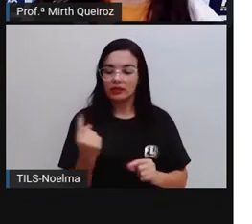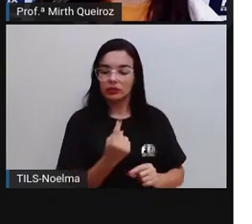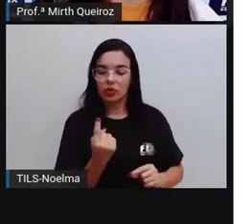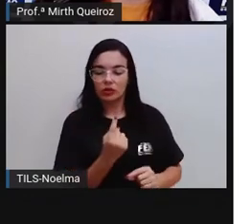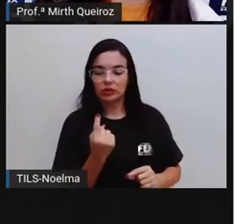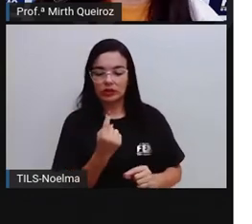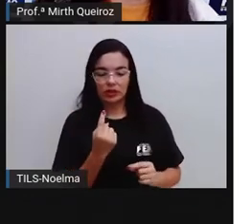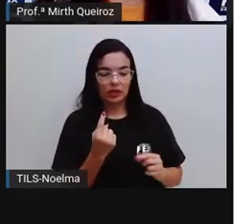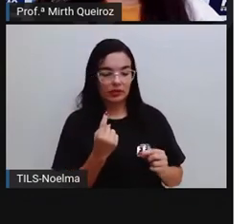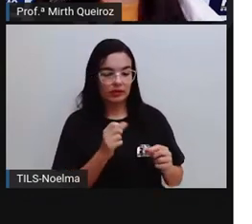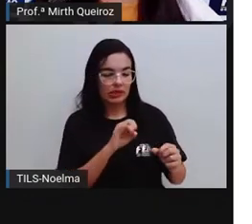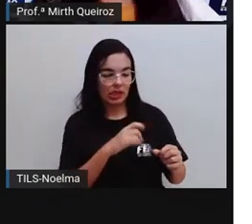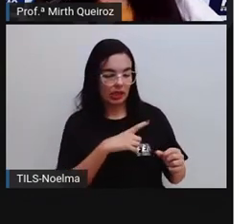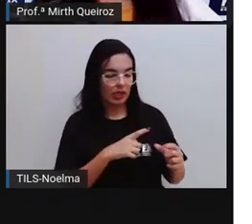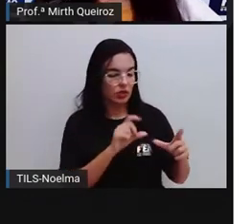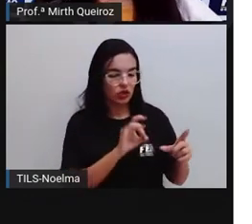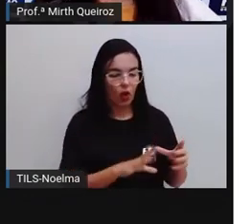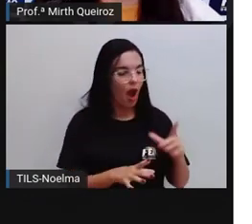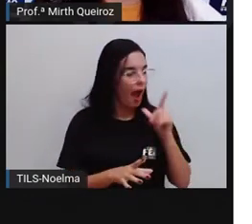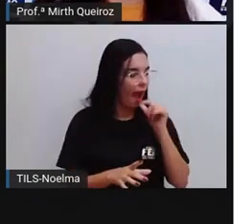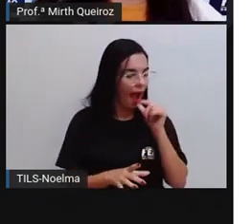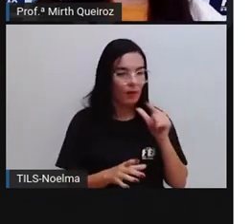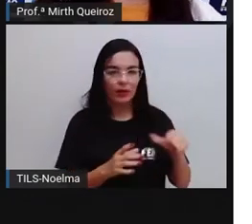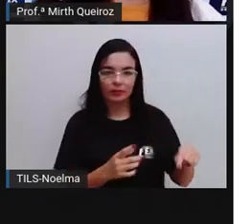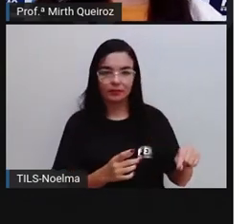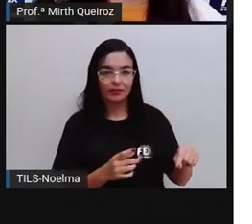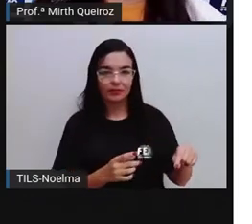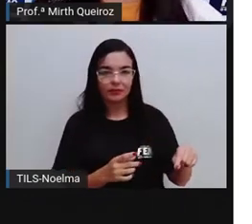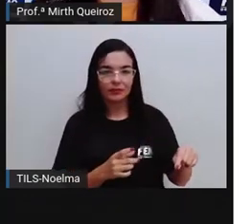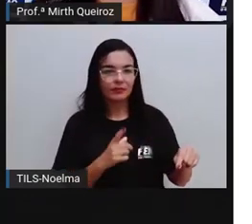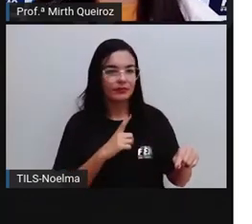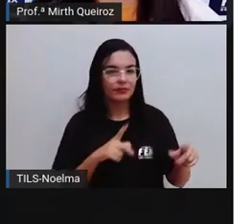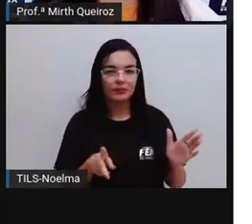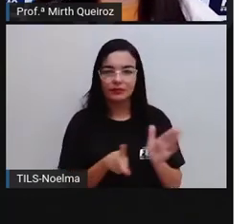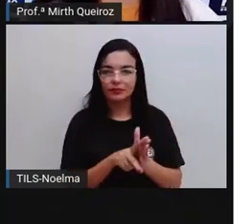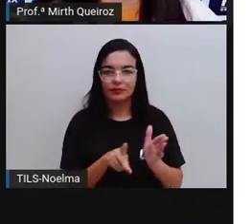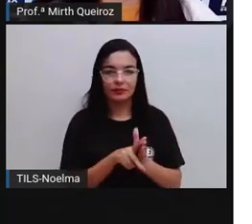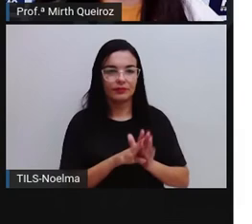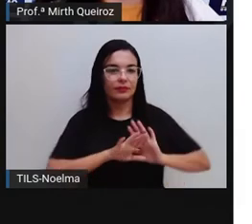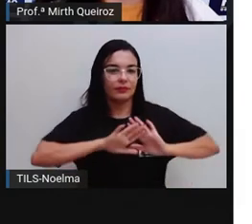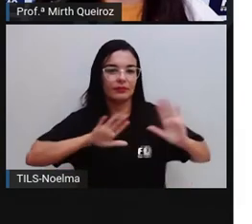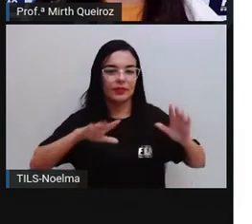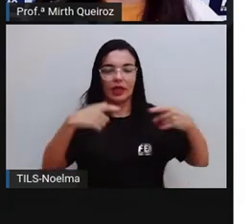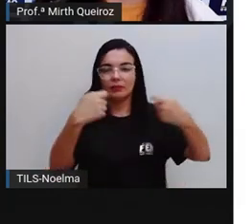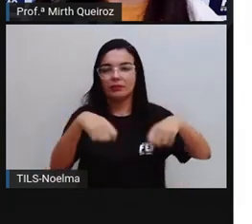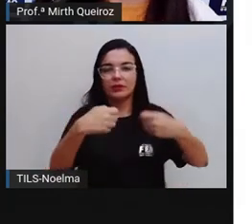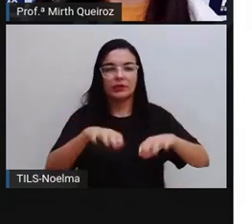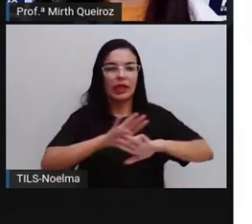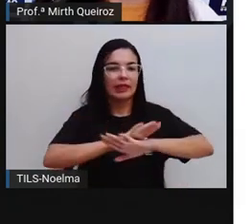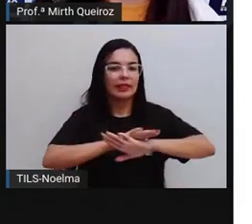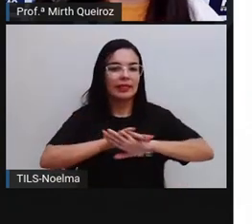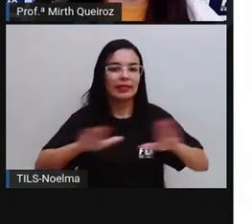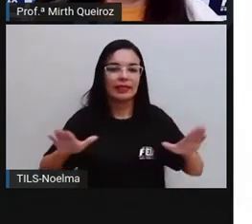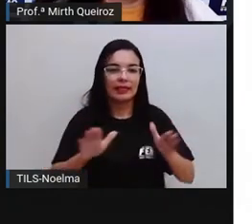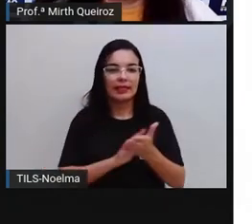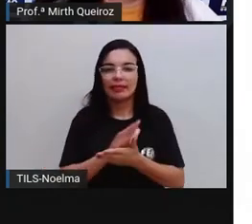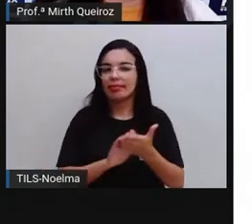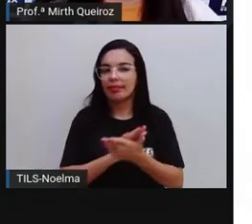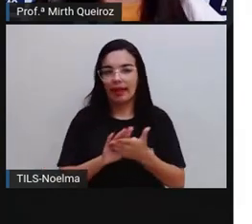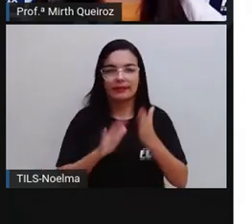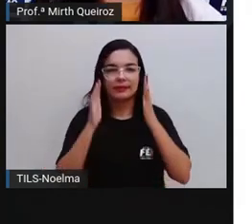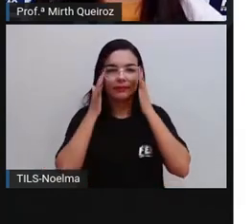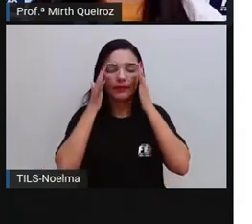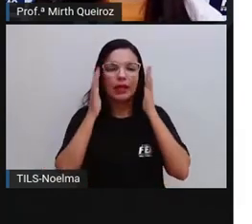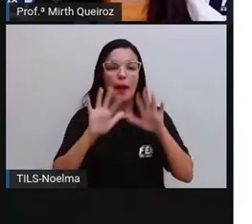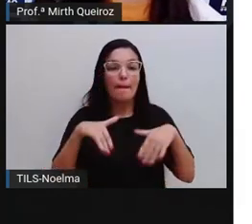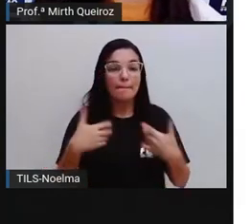elas são que não são fixas, né? No caso da mistura, pois dependem da proporção dos componentes na mistura.